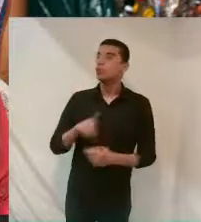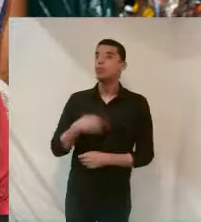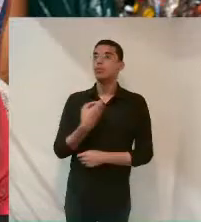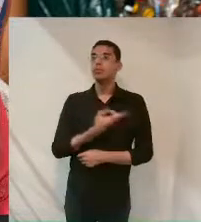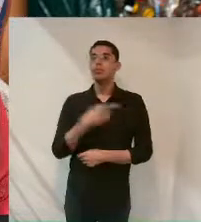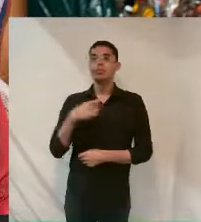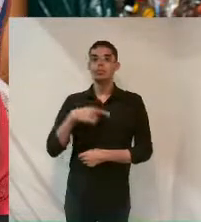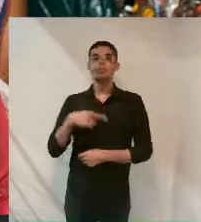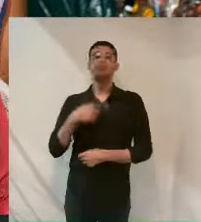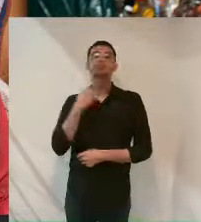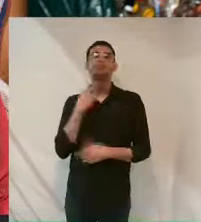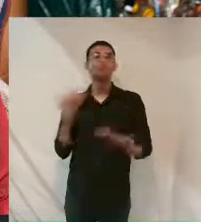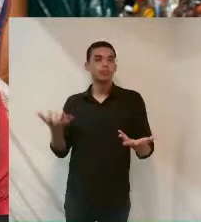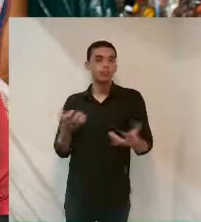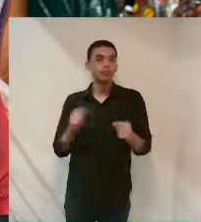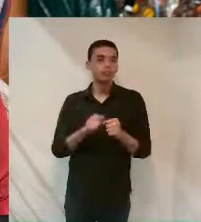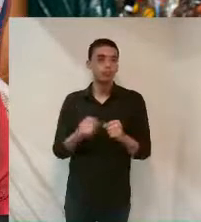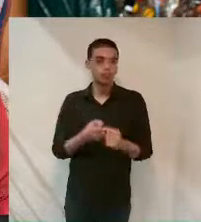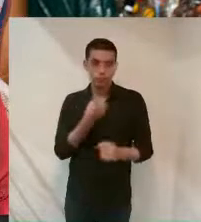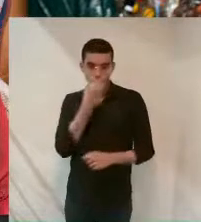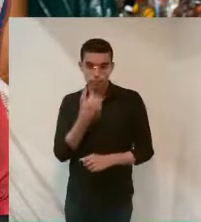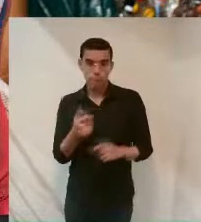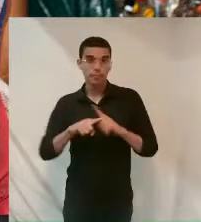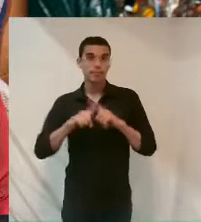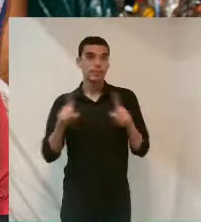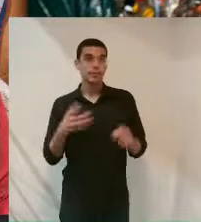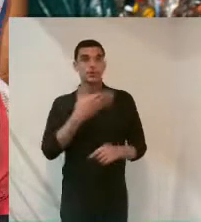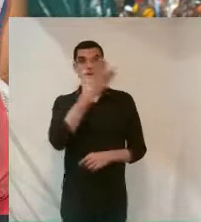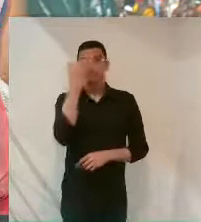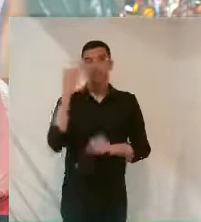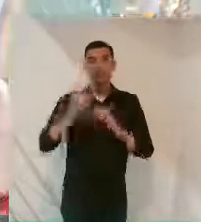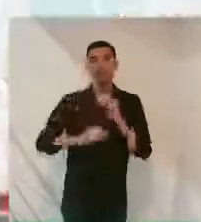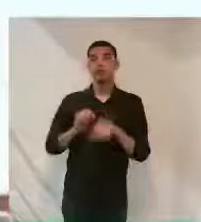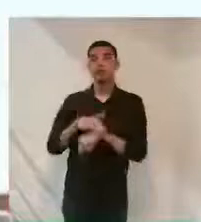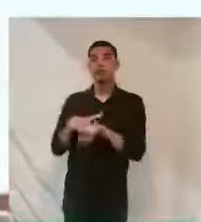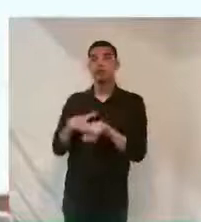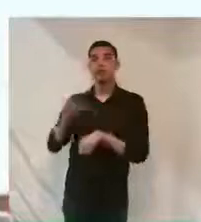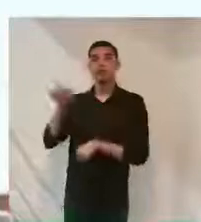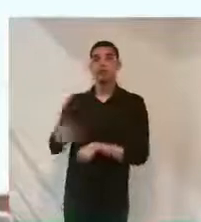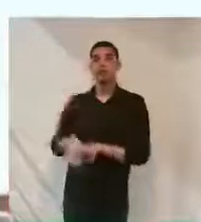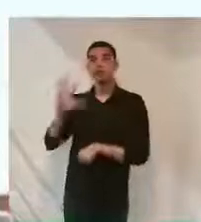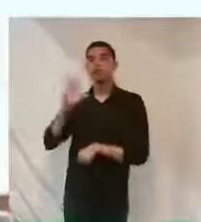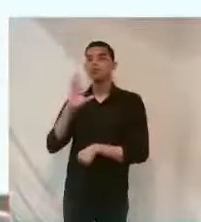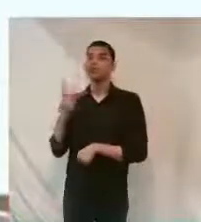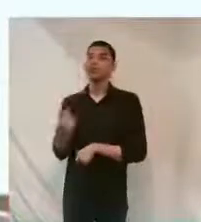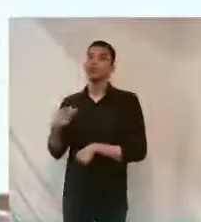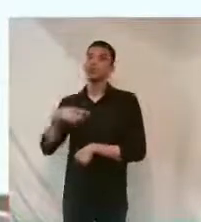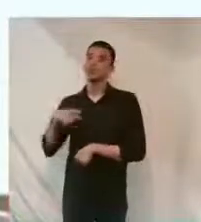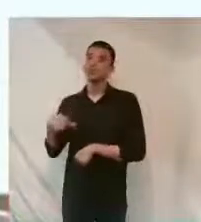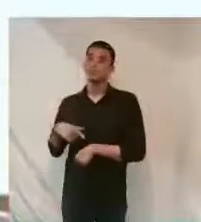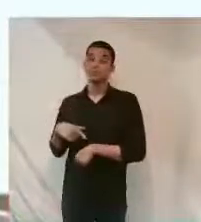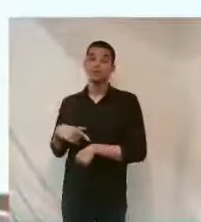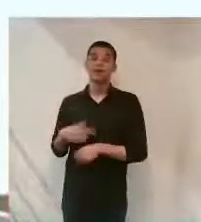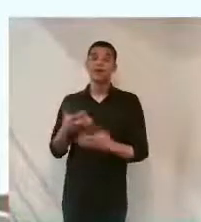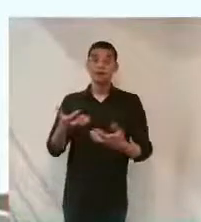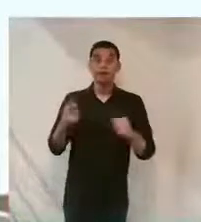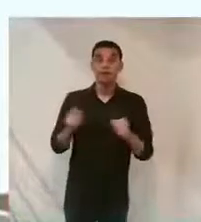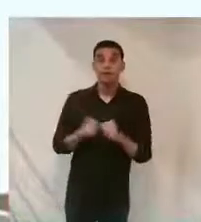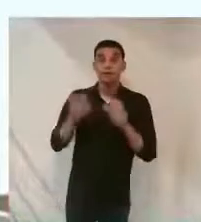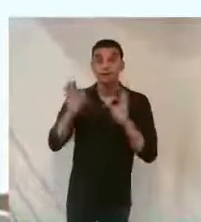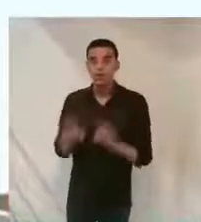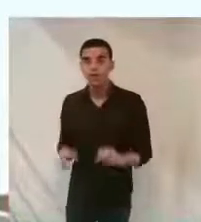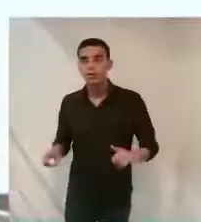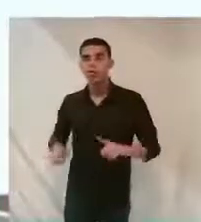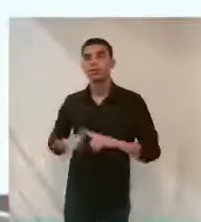boa intenção de fazer as coisas, mas a gente esquece de conversar com quem conhece do assunto. E querendo acertar, a